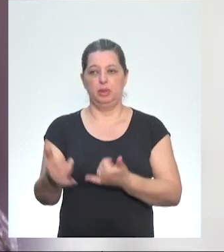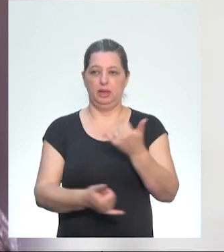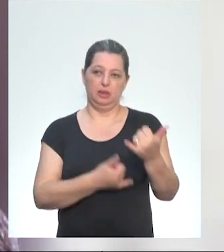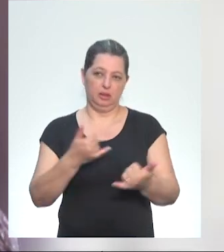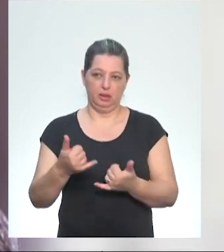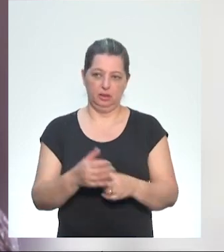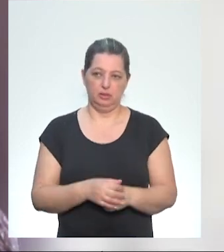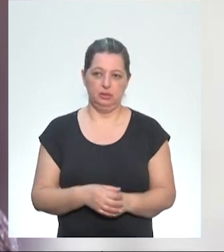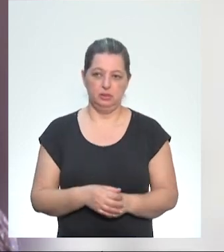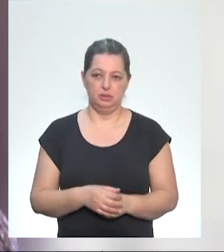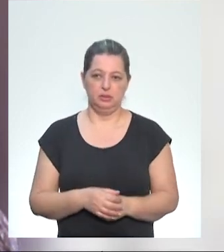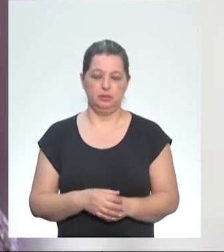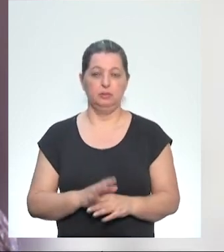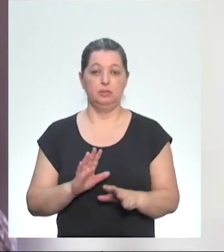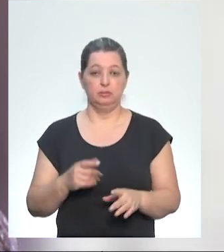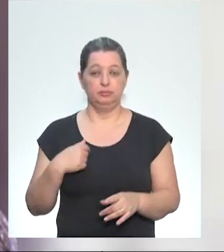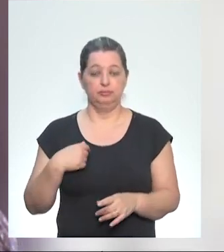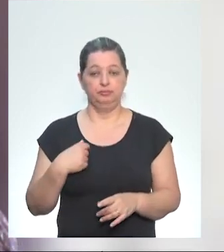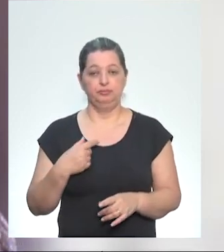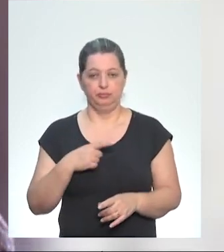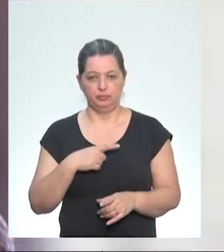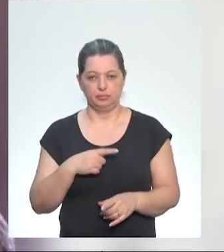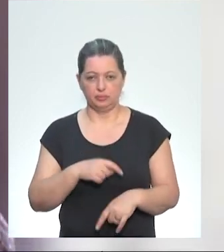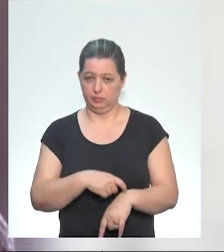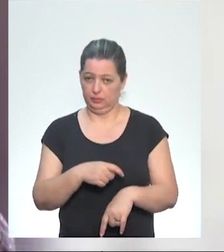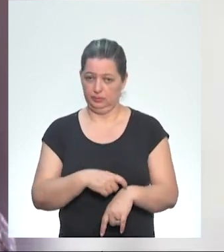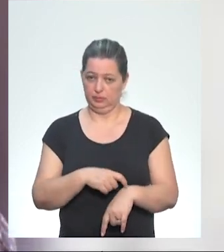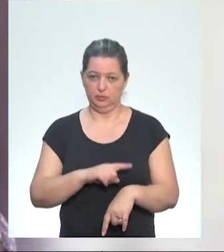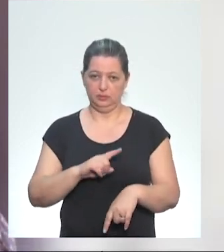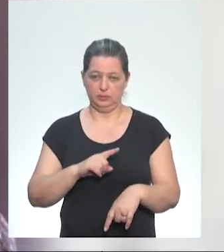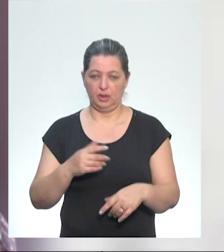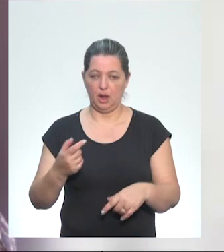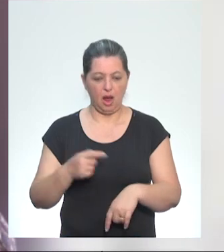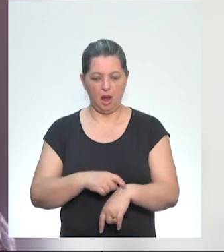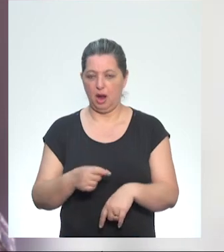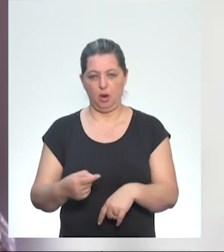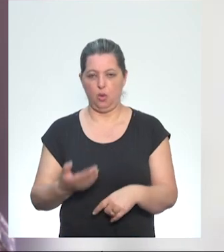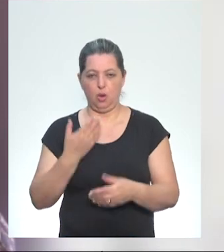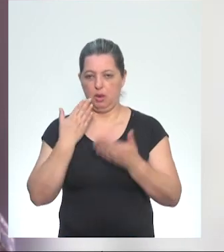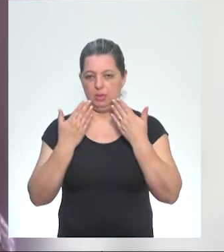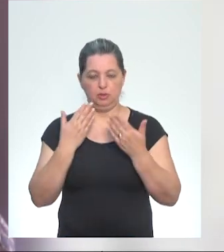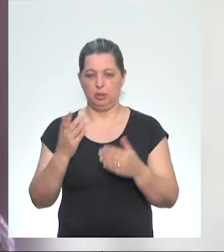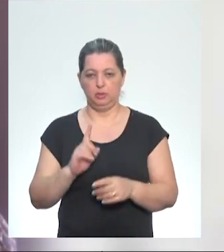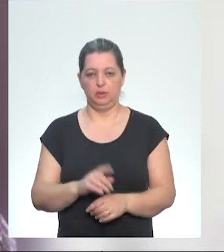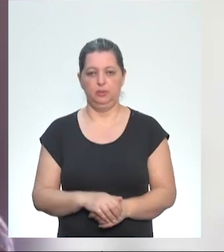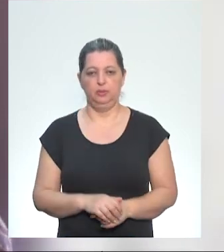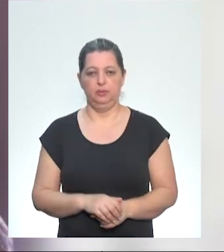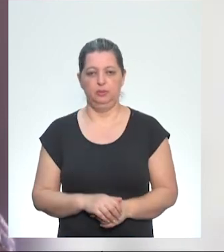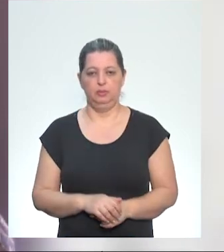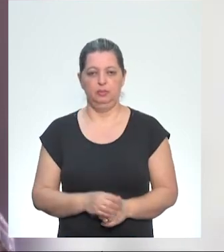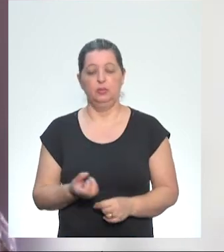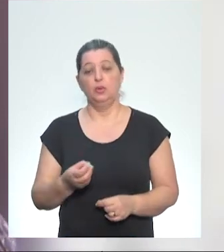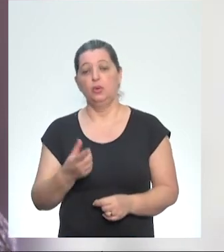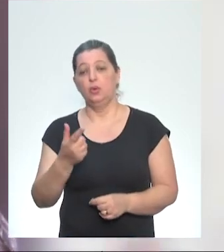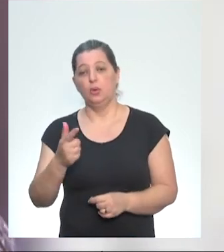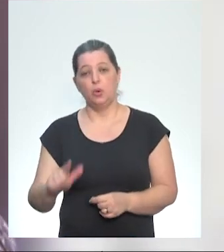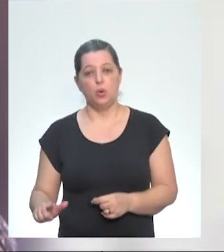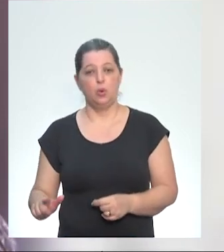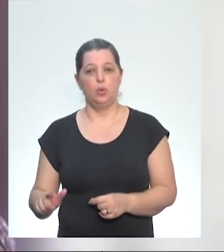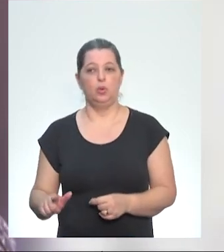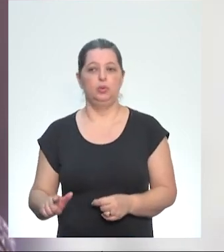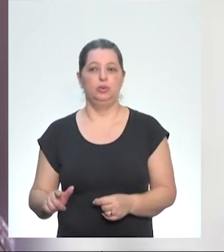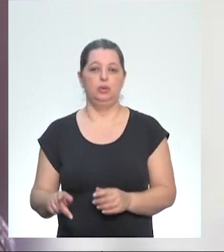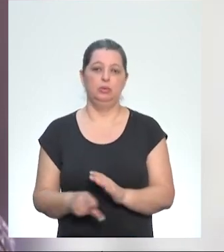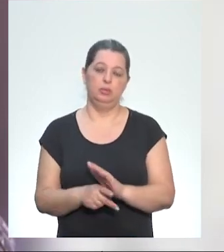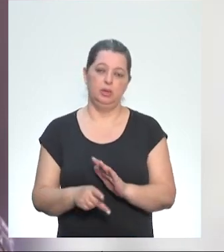se houver espaço, de repente, aí no, não no bate-papo agora, né? Assim, quem sabe compartilhar algum outro tipo de vídeo